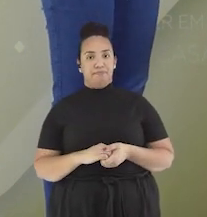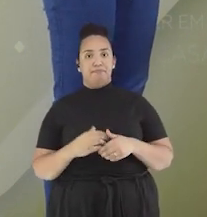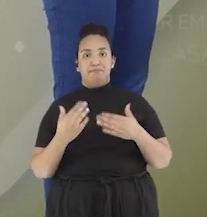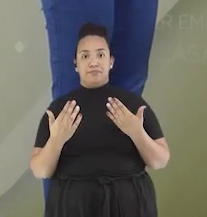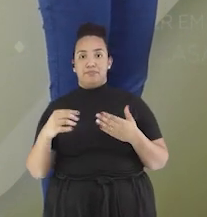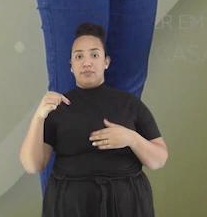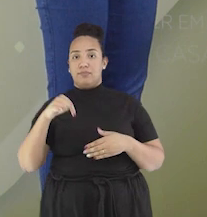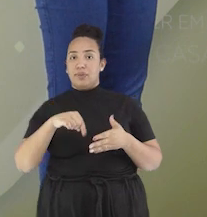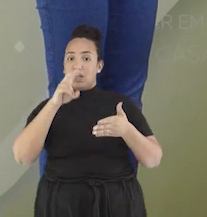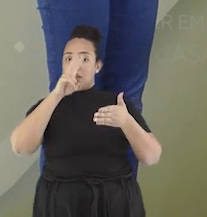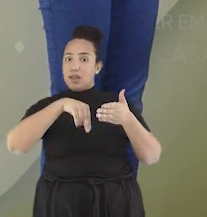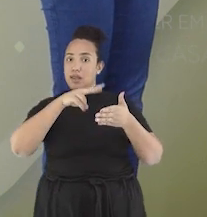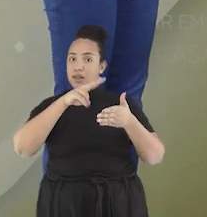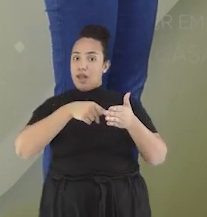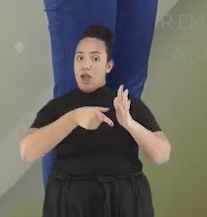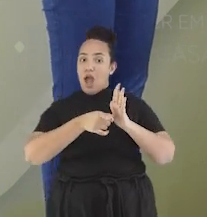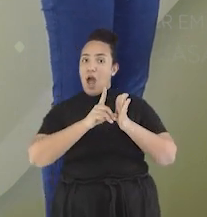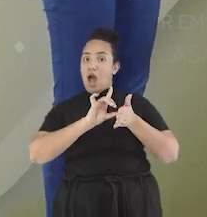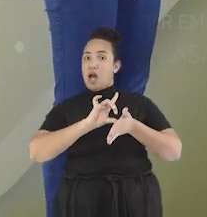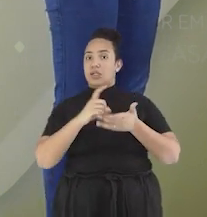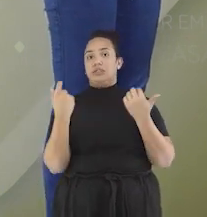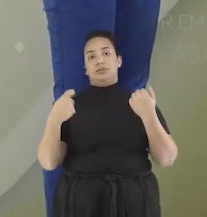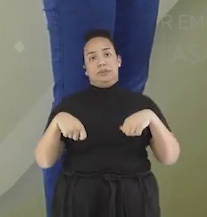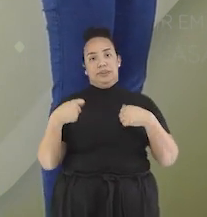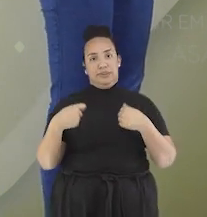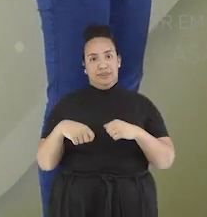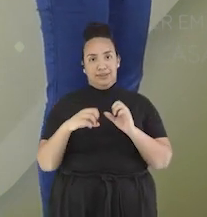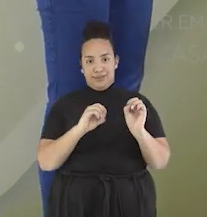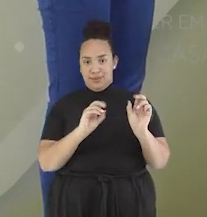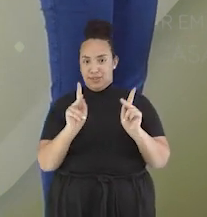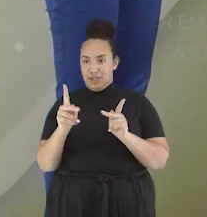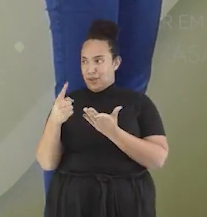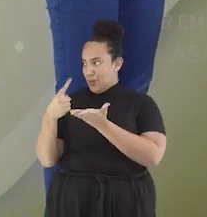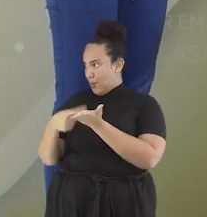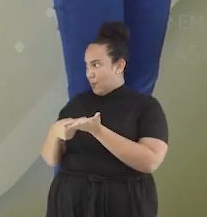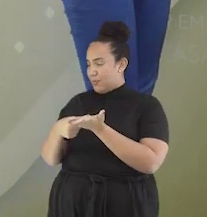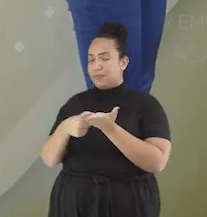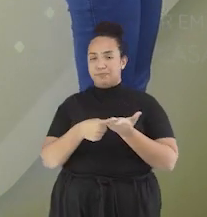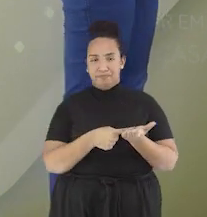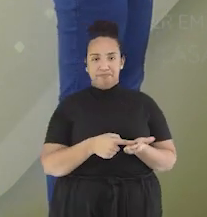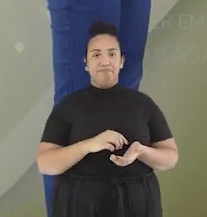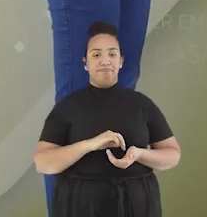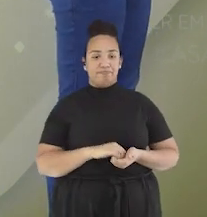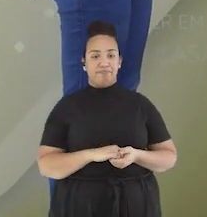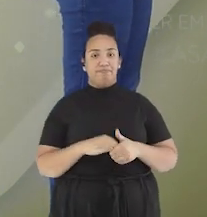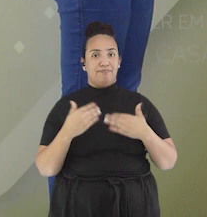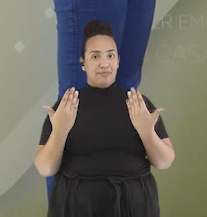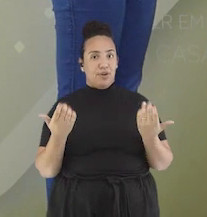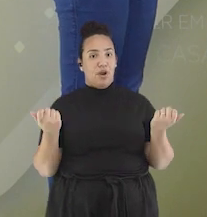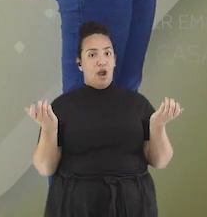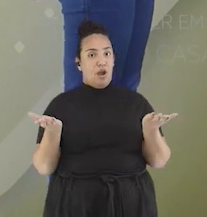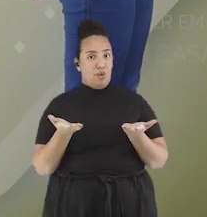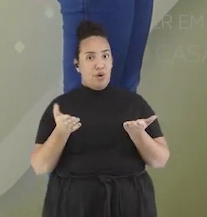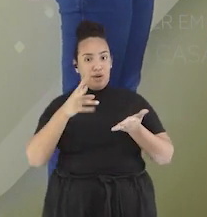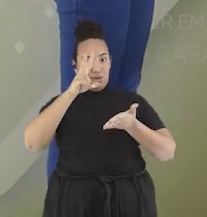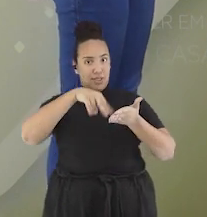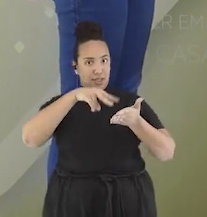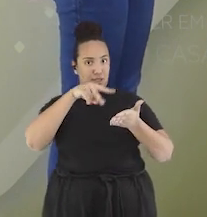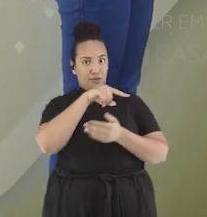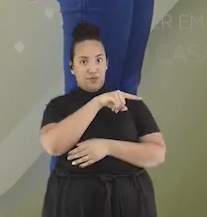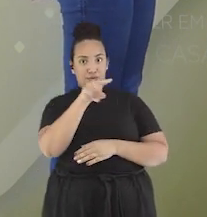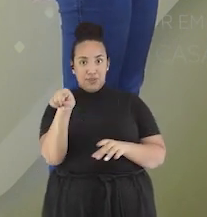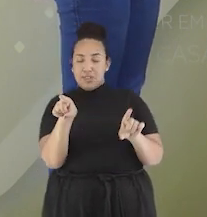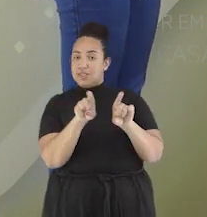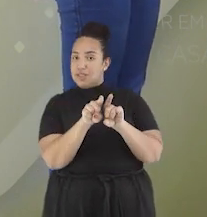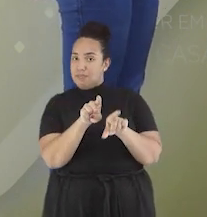leitura em voz baixa antes de realizar a leitura em voz alta. Tá combinado, Heloísa? Uhum. Pode fazer, então, a leitura em voz baixa. Você, estudante,